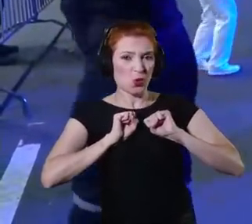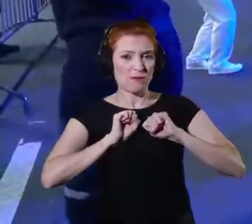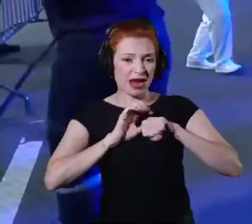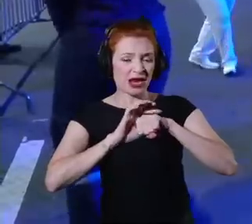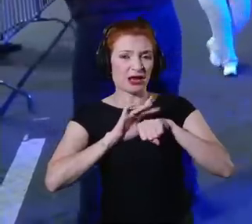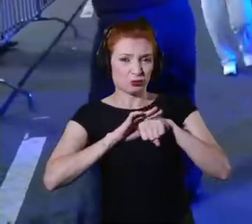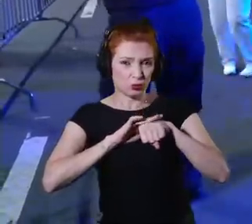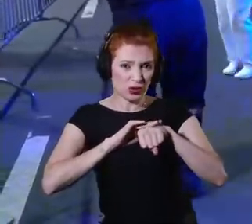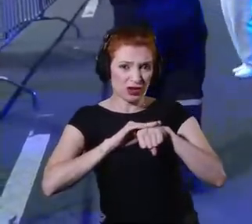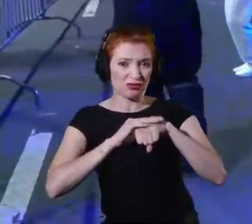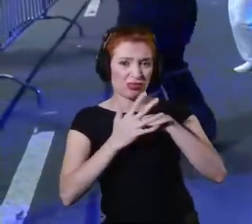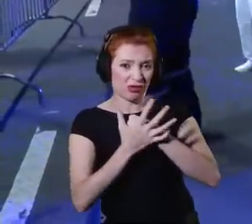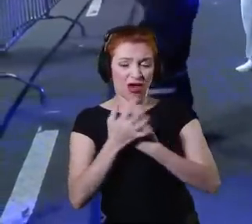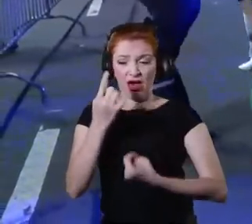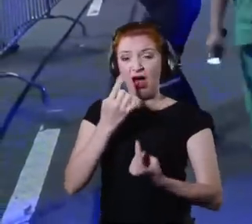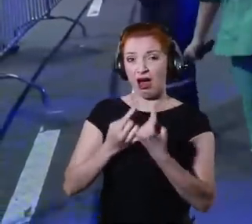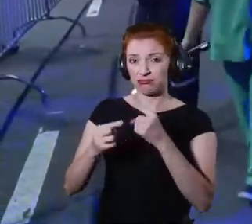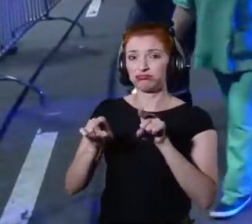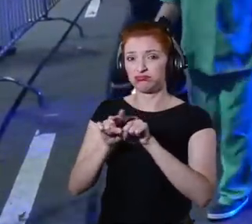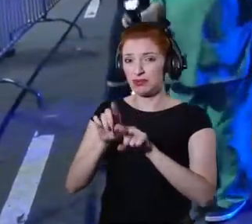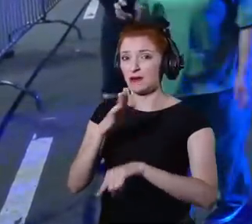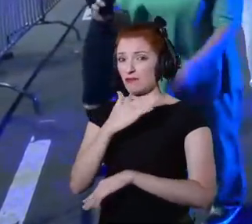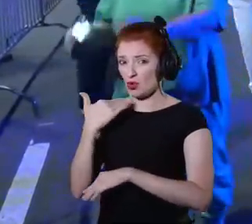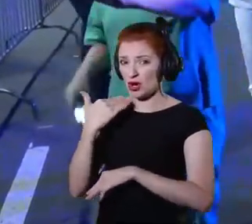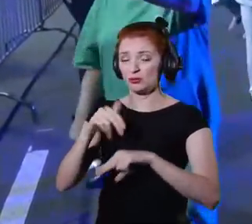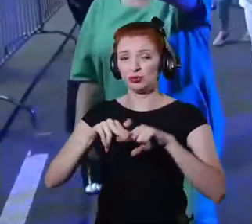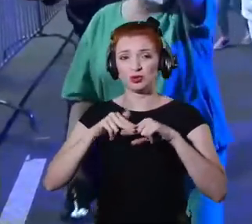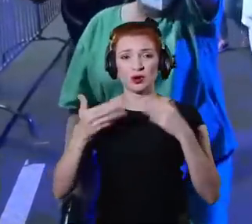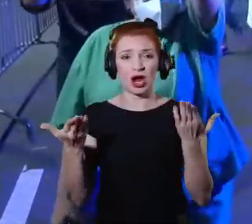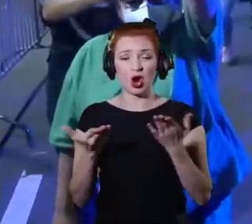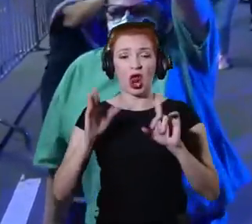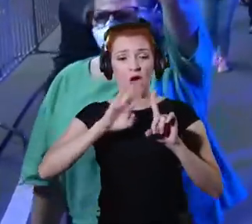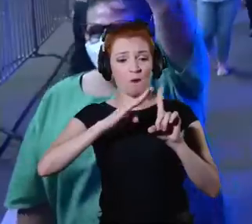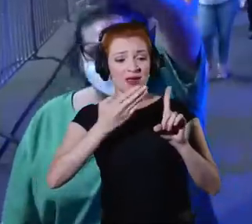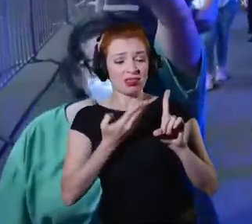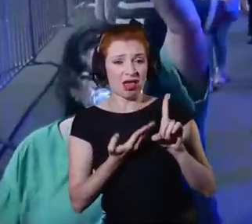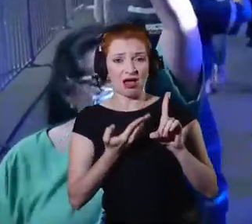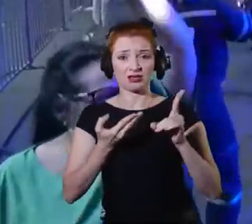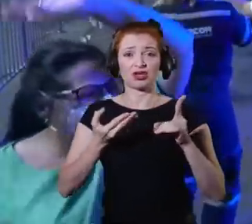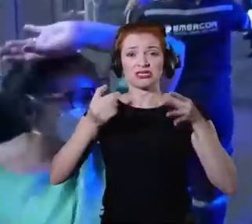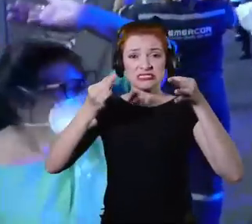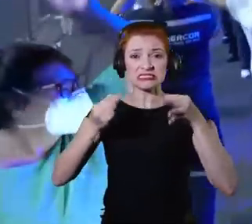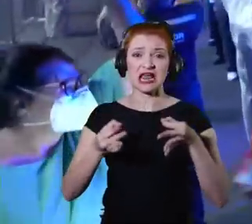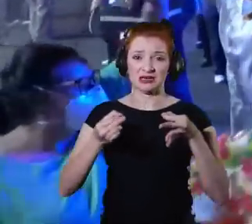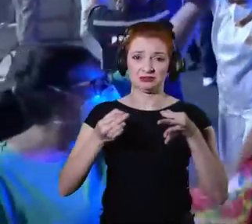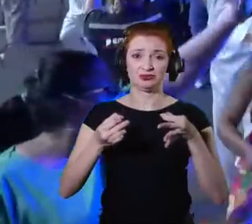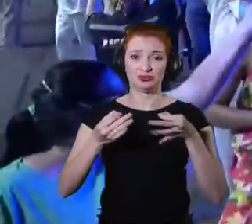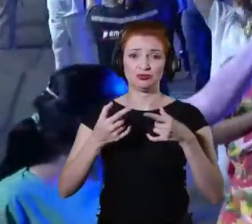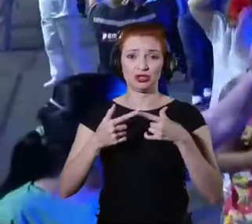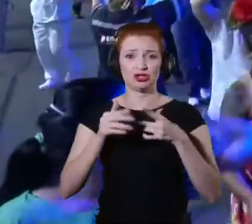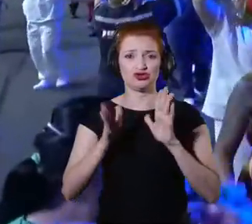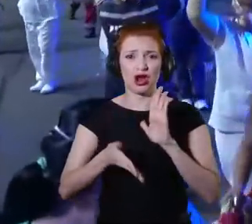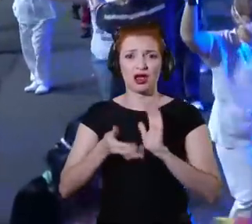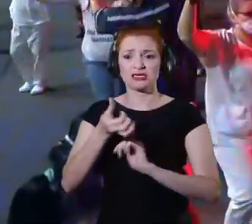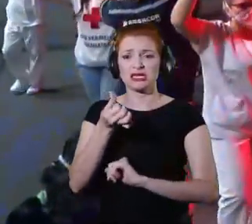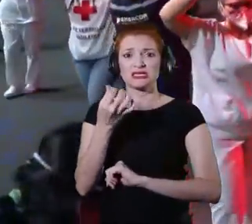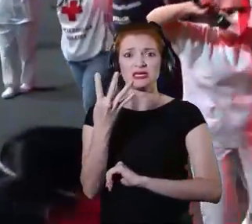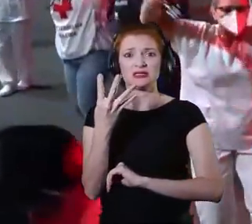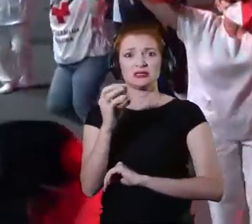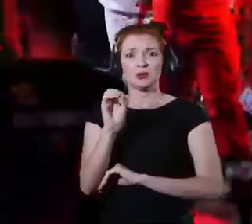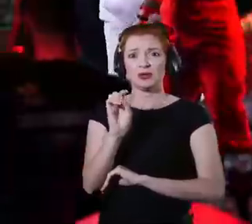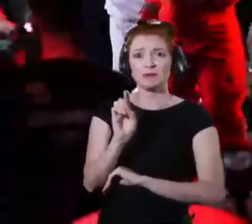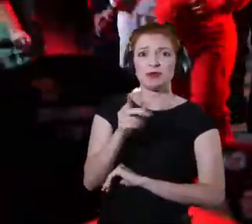corações deixaram de pulsar. Então é uma homenagem justa que se faz, porque nós perdemos mais de 640